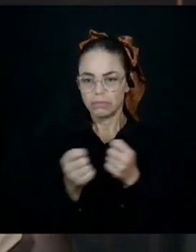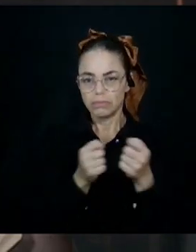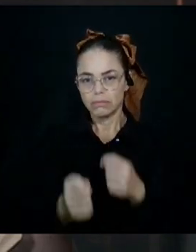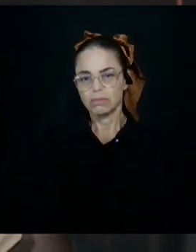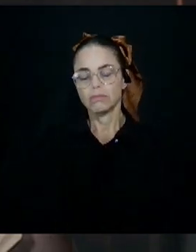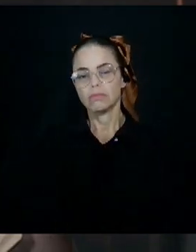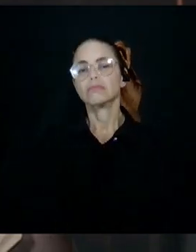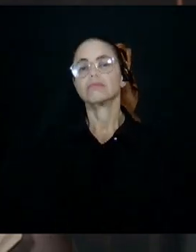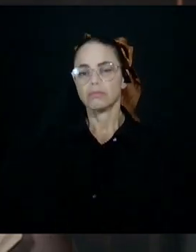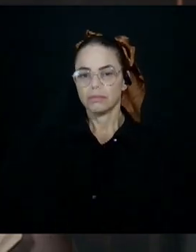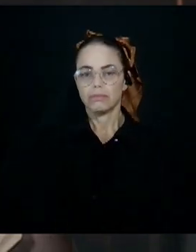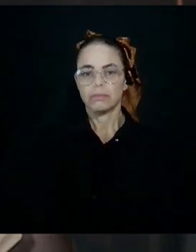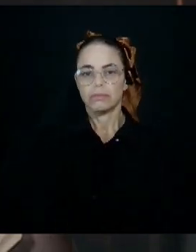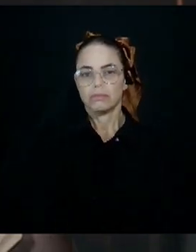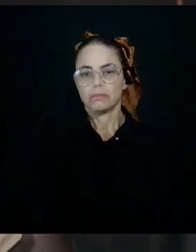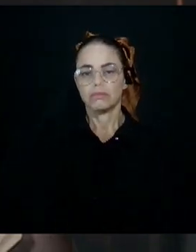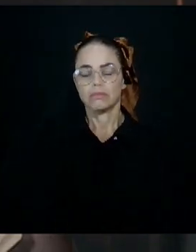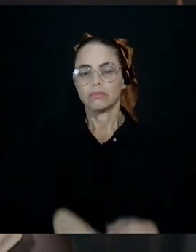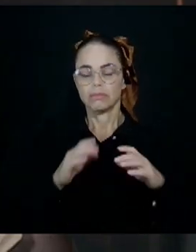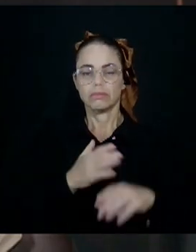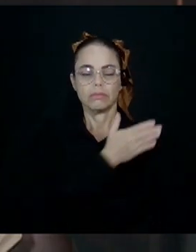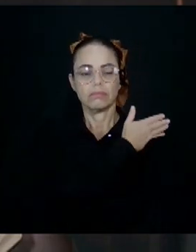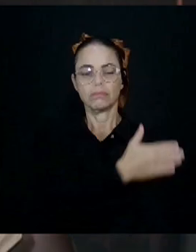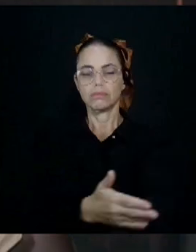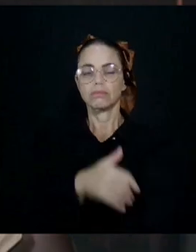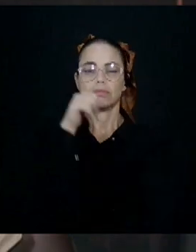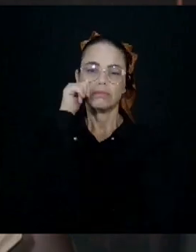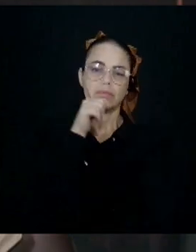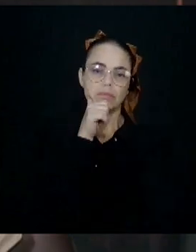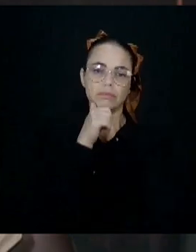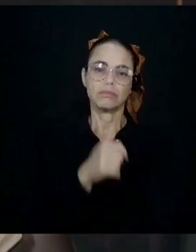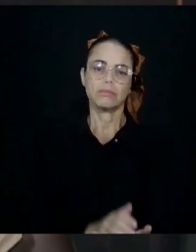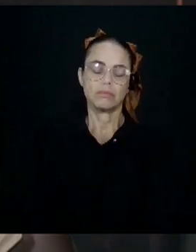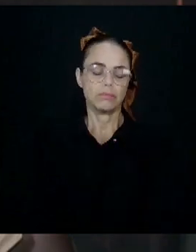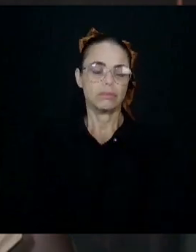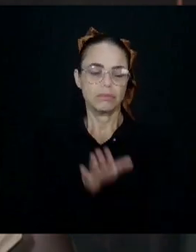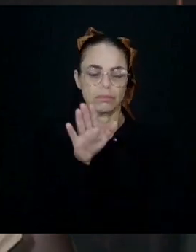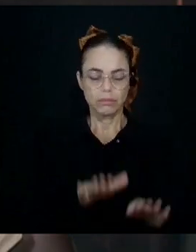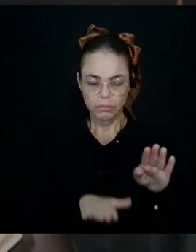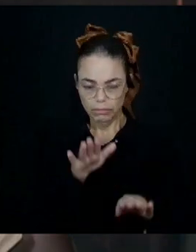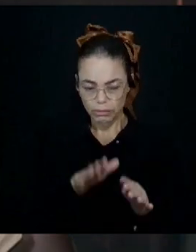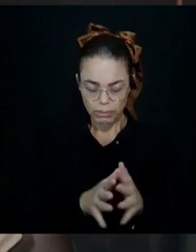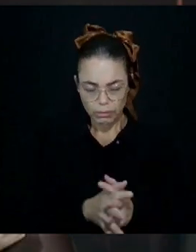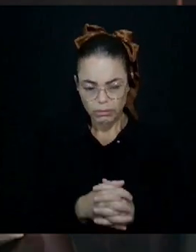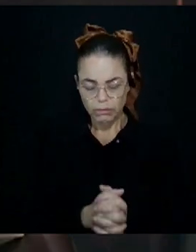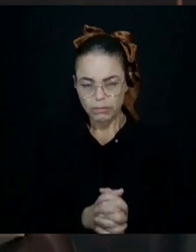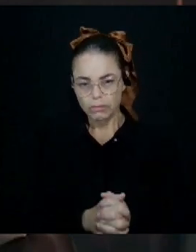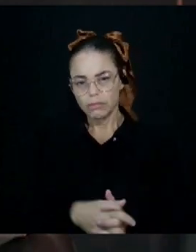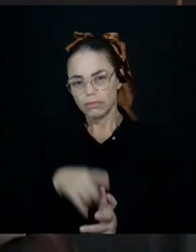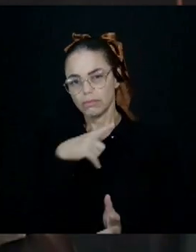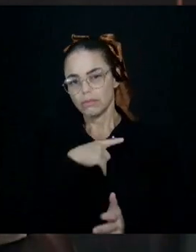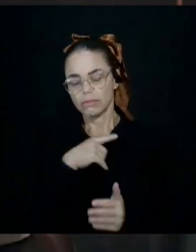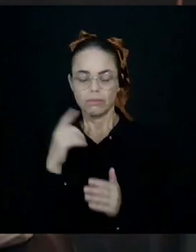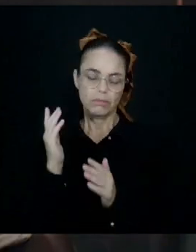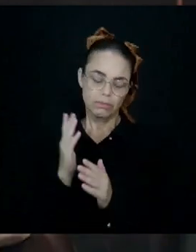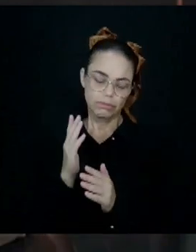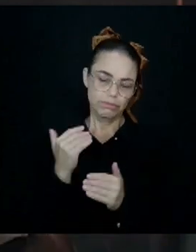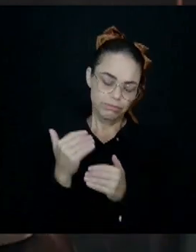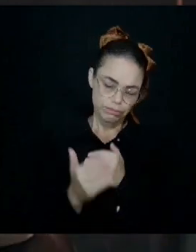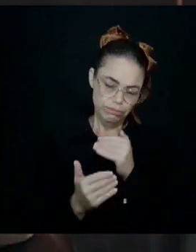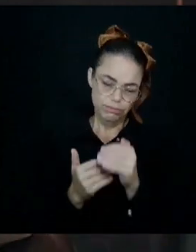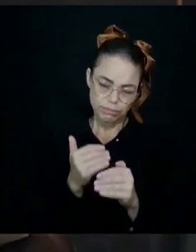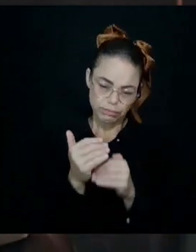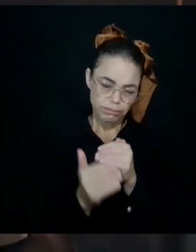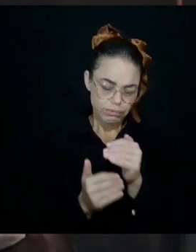o comportamento feminino, né? Então, com o tempo, né, os maiores impactos,